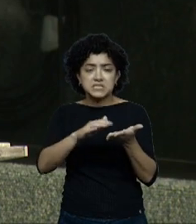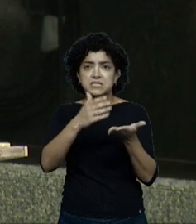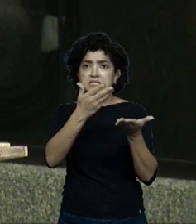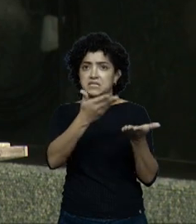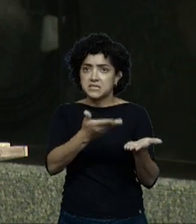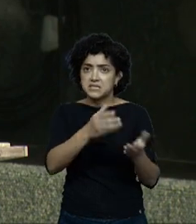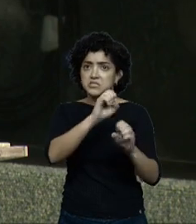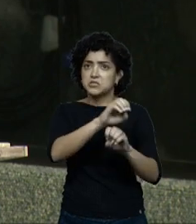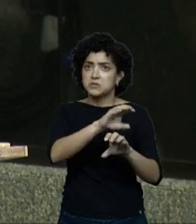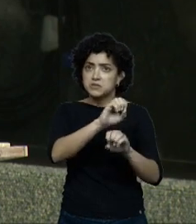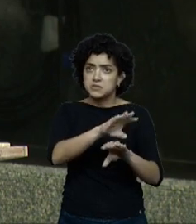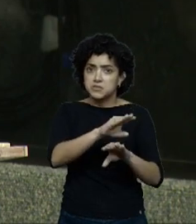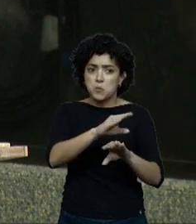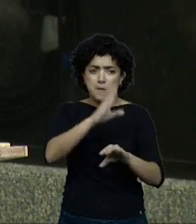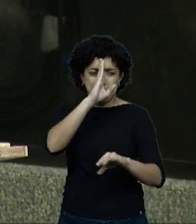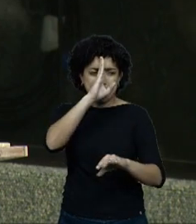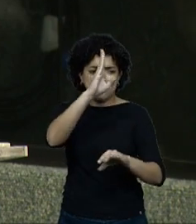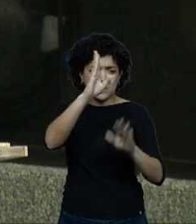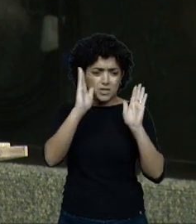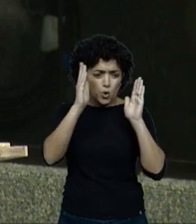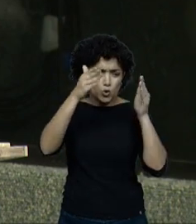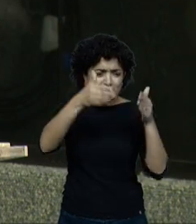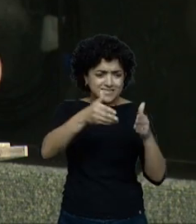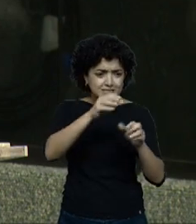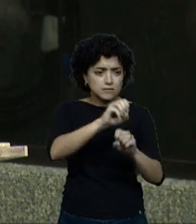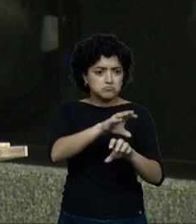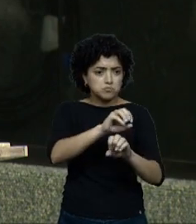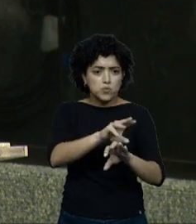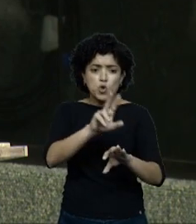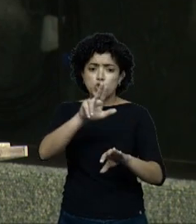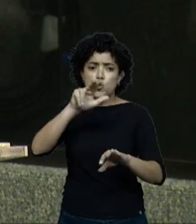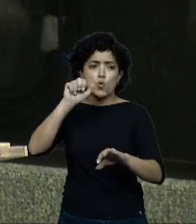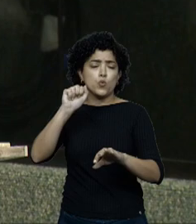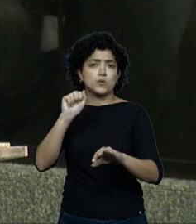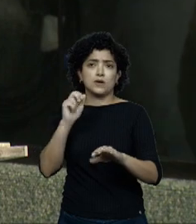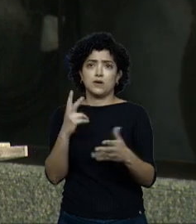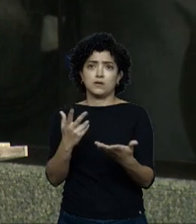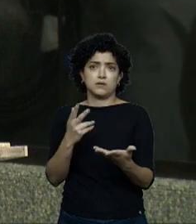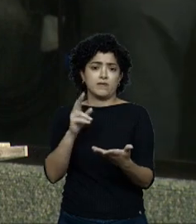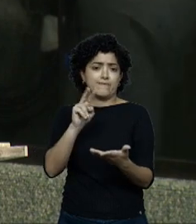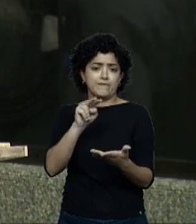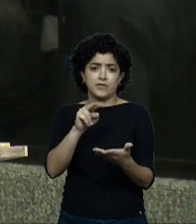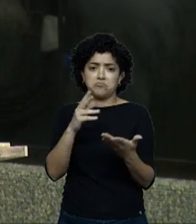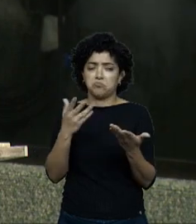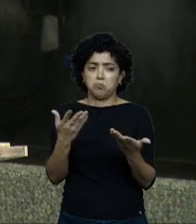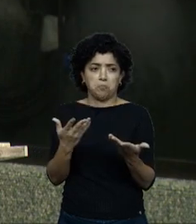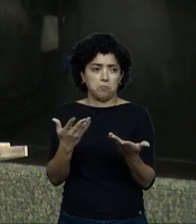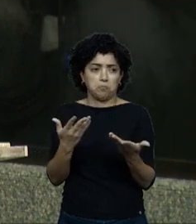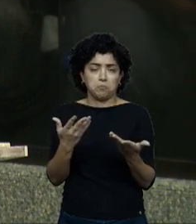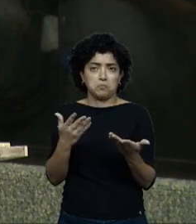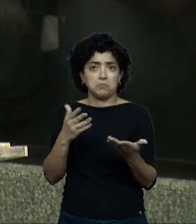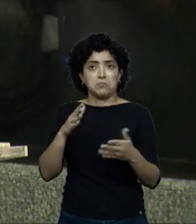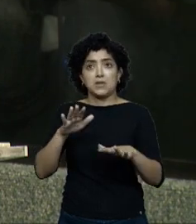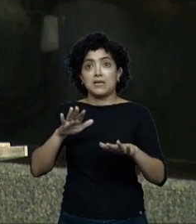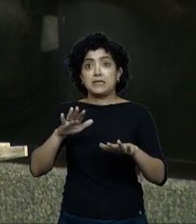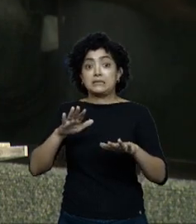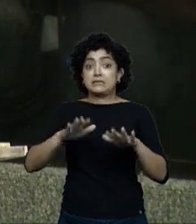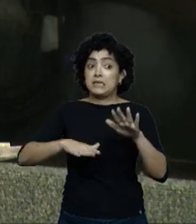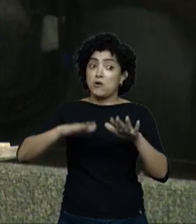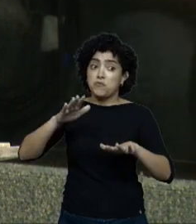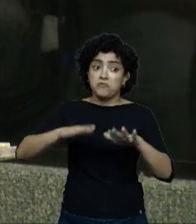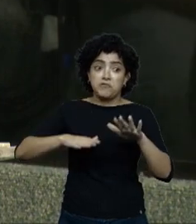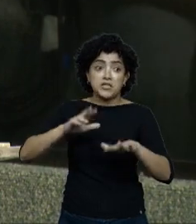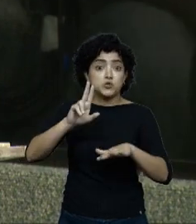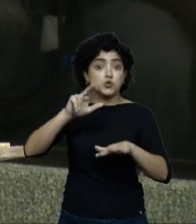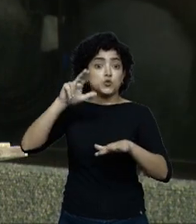que realmente priorizasse a educação nunca vi talvez eu venha não ver nesse